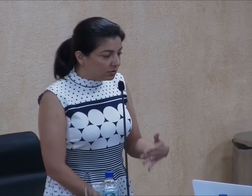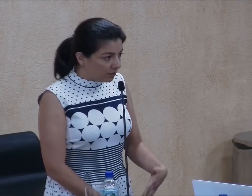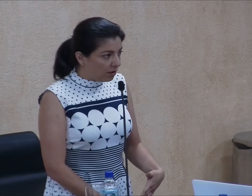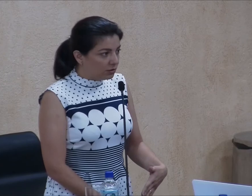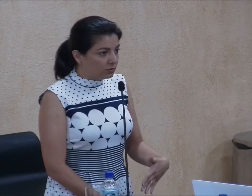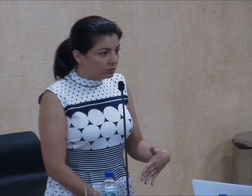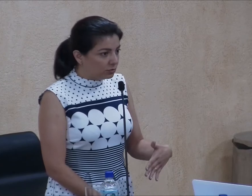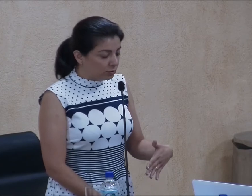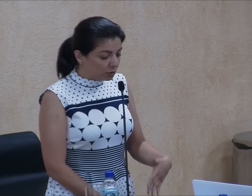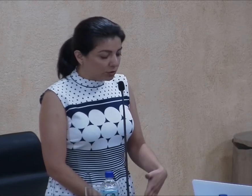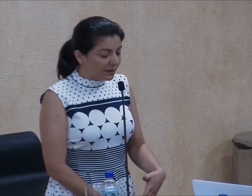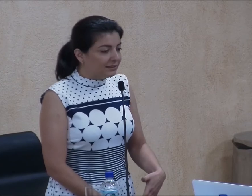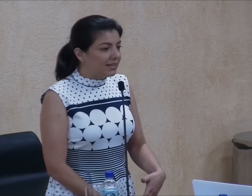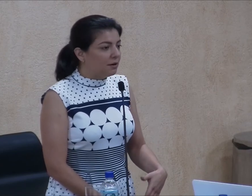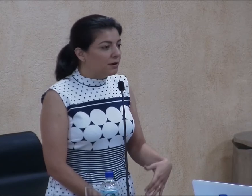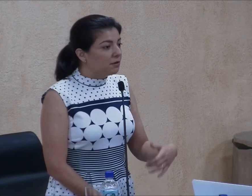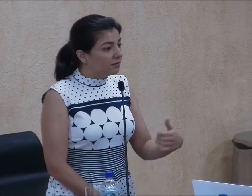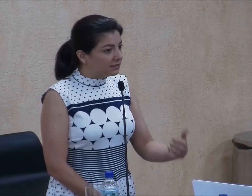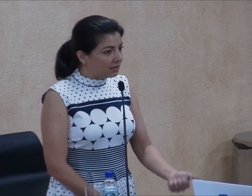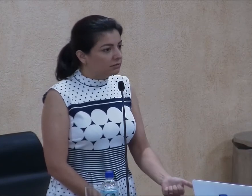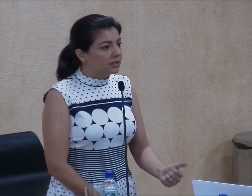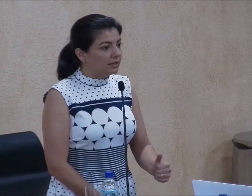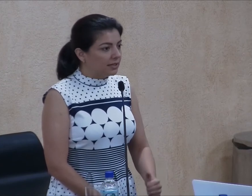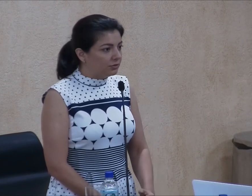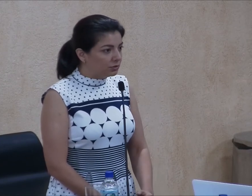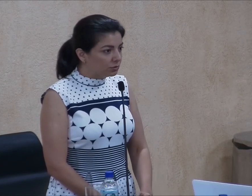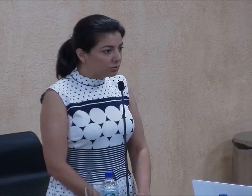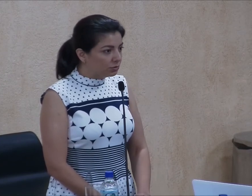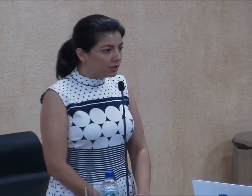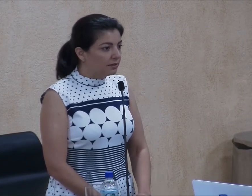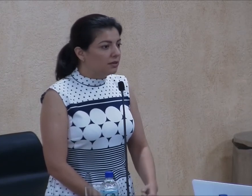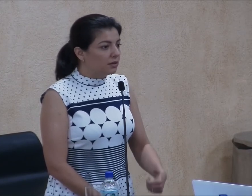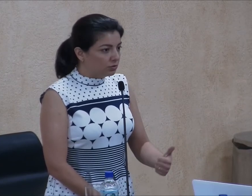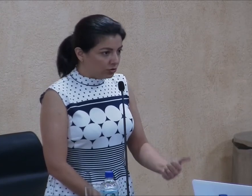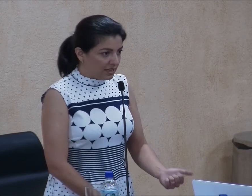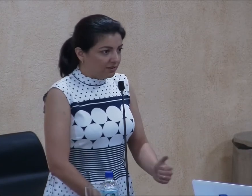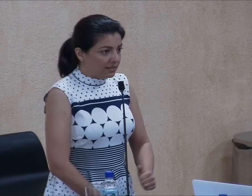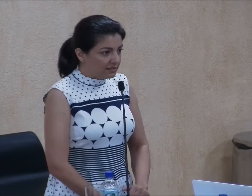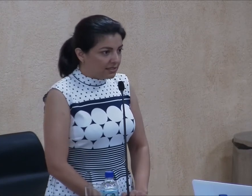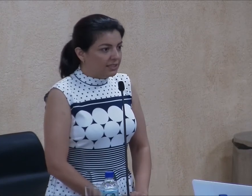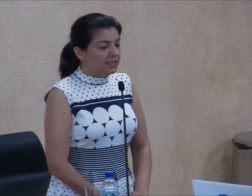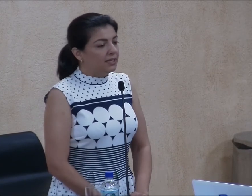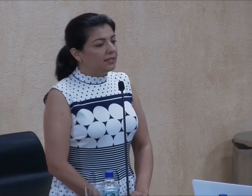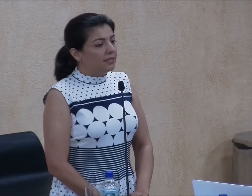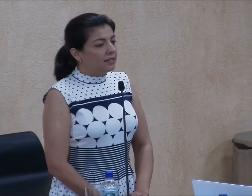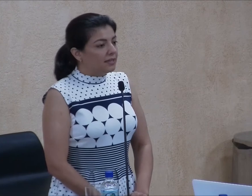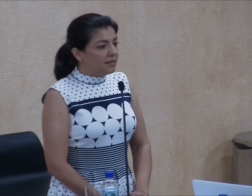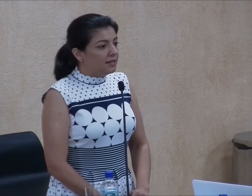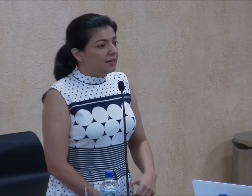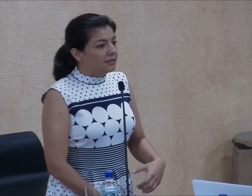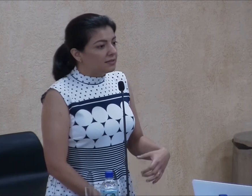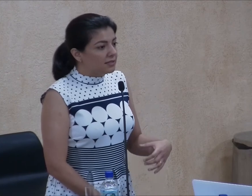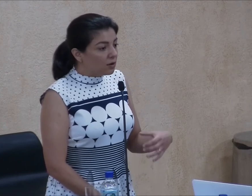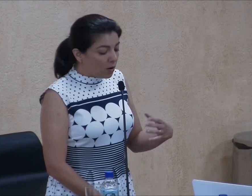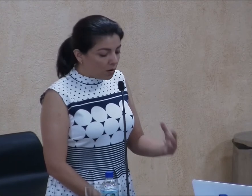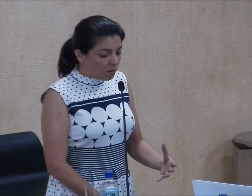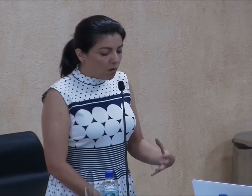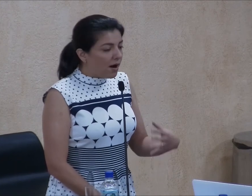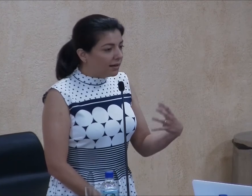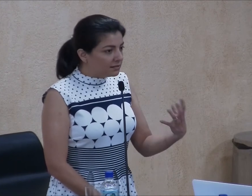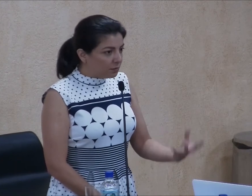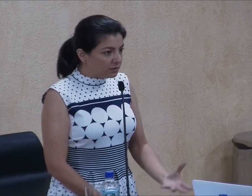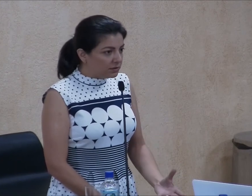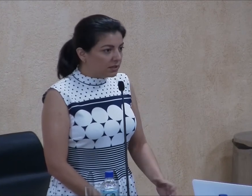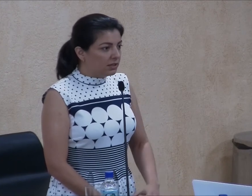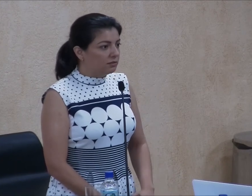dos esforços do Dr. Marcelo em conversar com o secretário de Cultura, José Farid Zaini, que se colocou